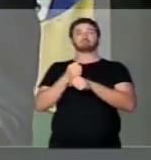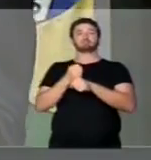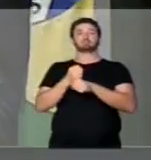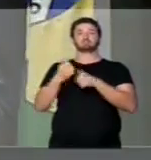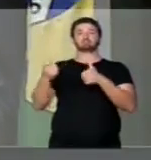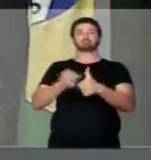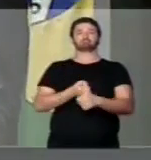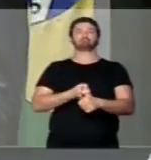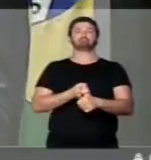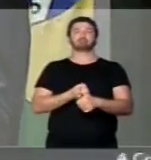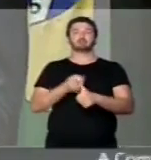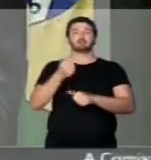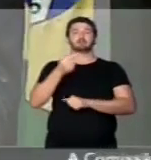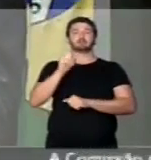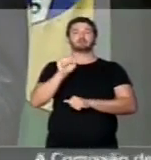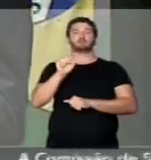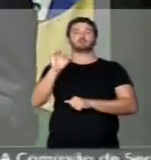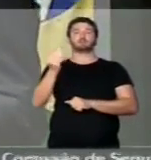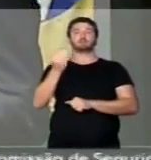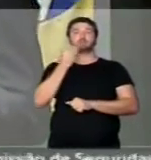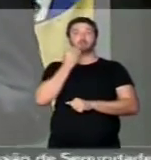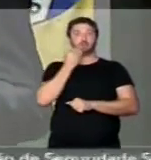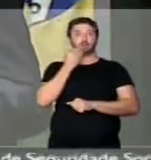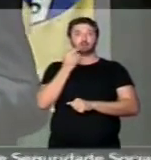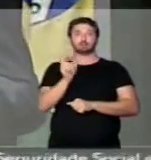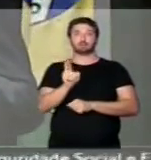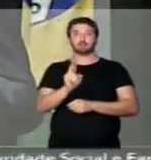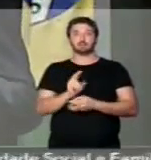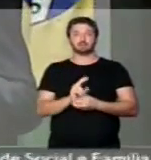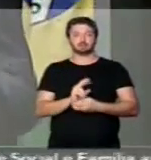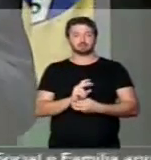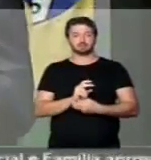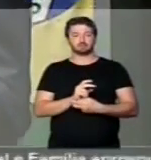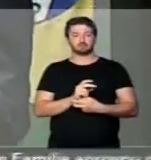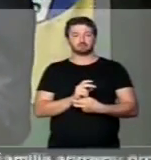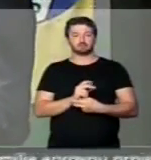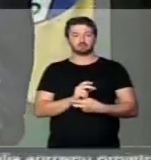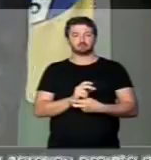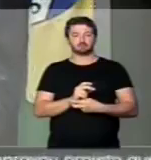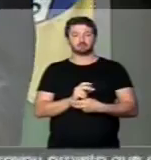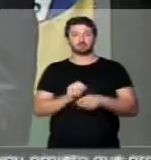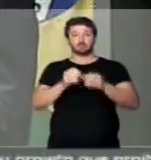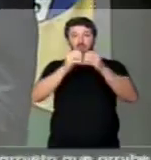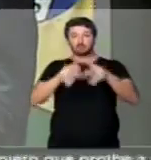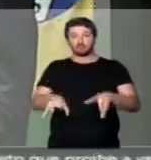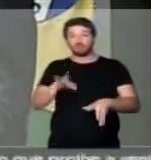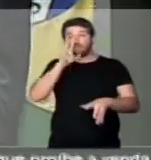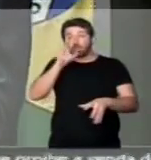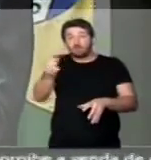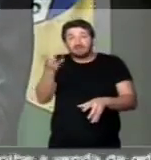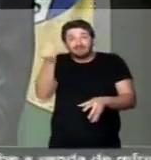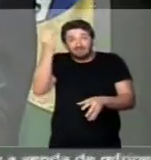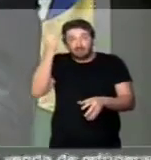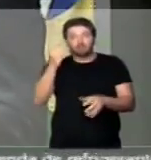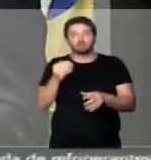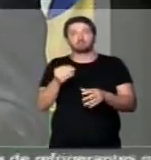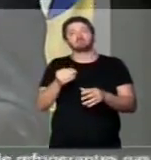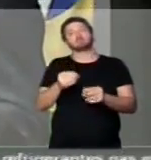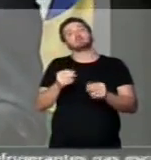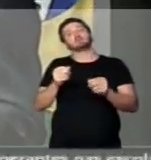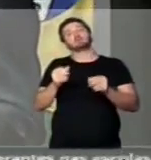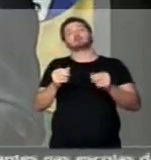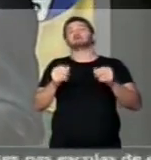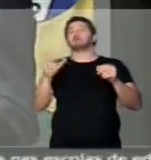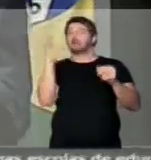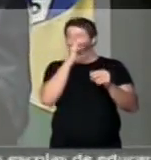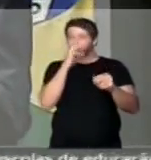inédito de 78 bilhões de reais. A depredação foi tão voraz quanto